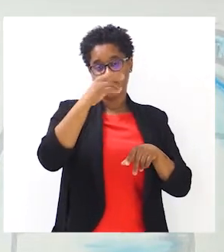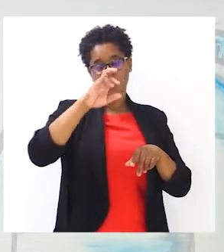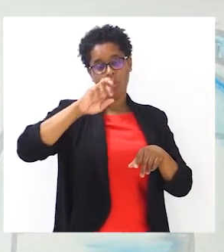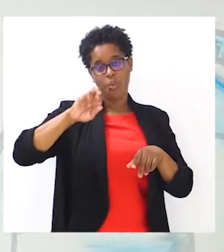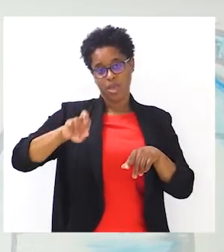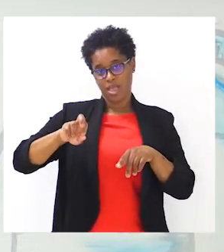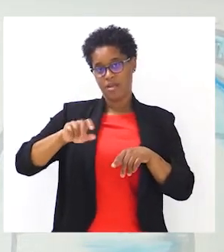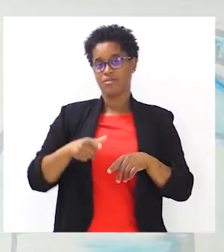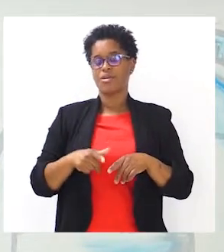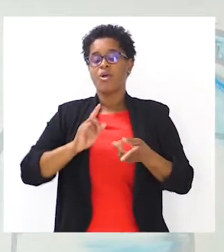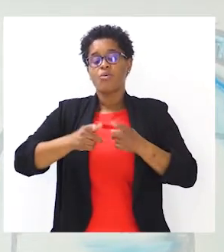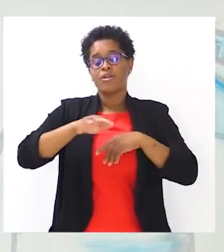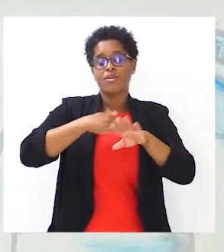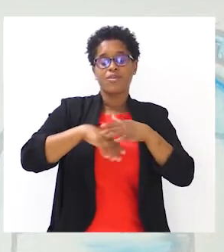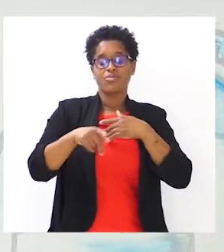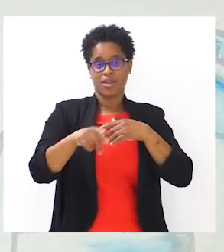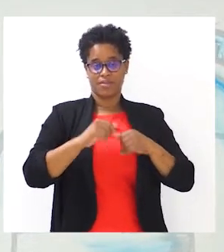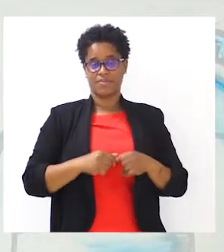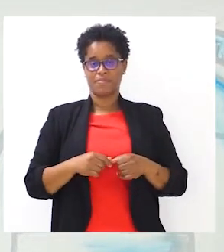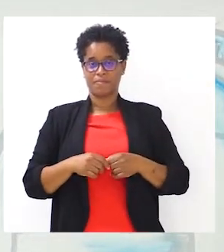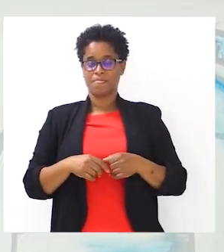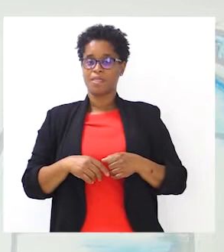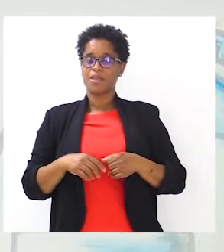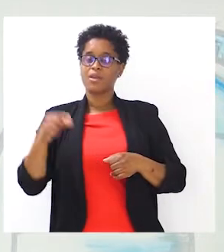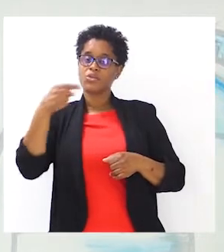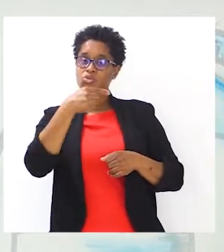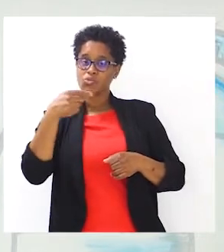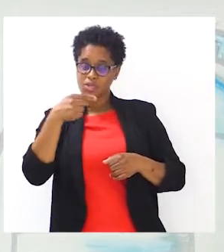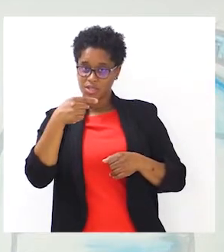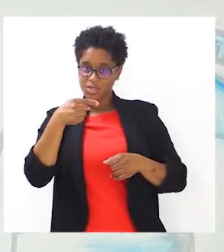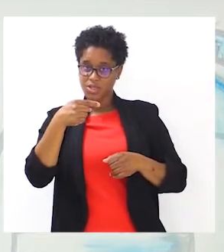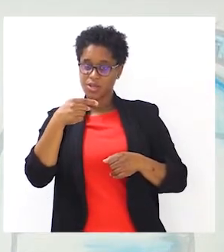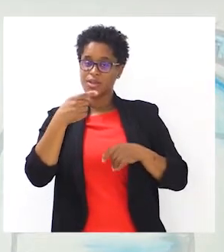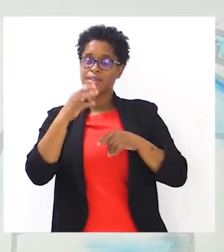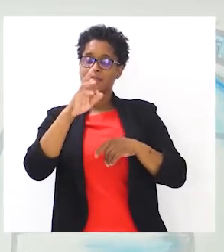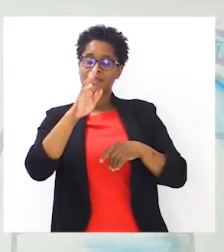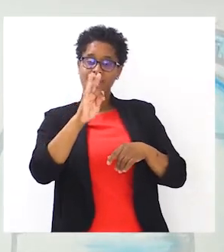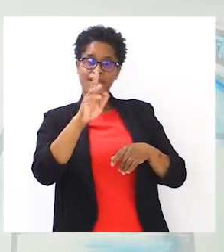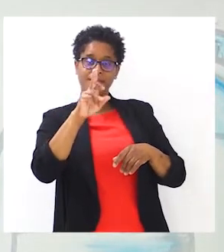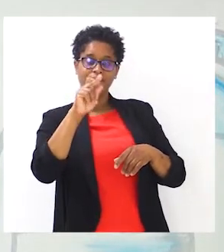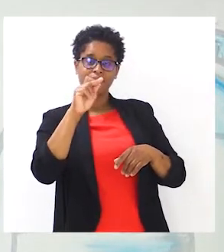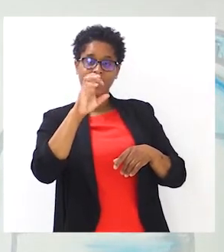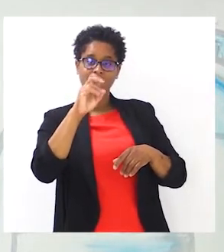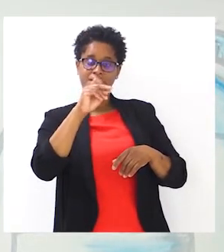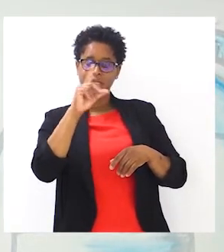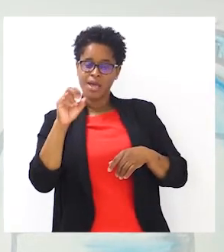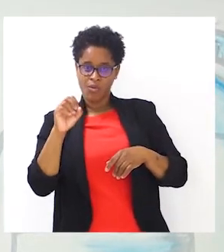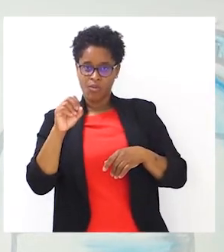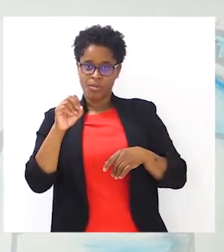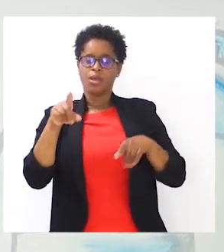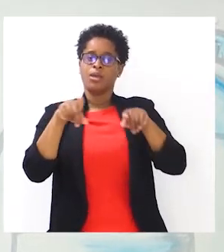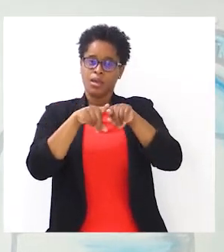2/8. O que é que foi feito aqui? Na subtração de fração com